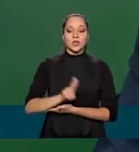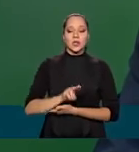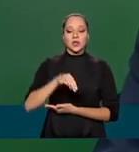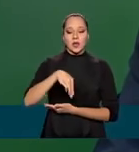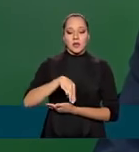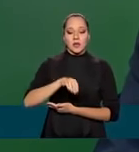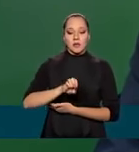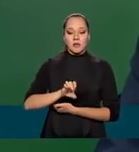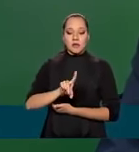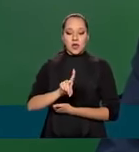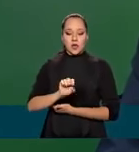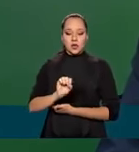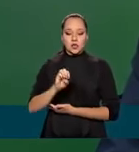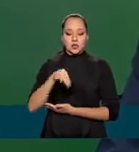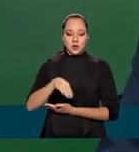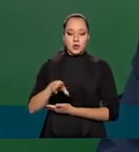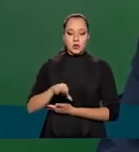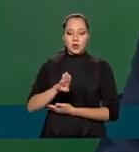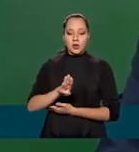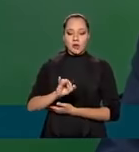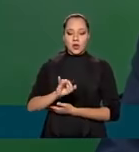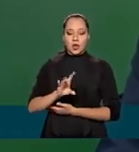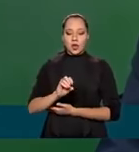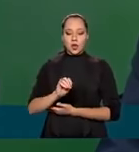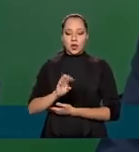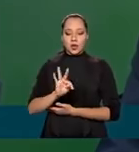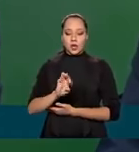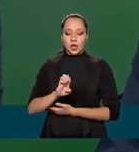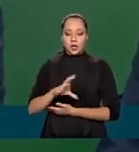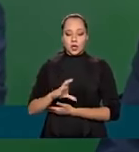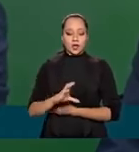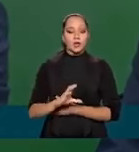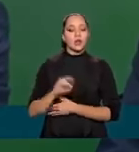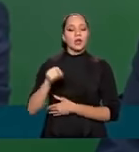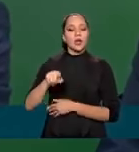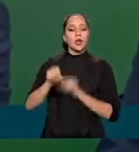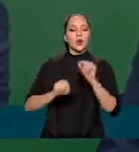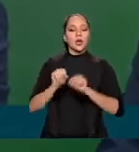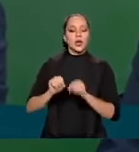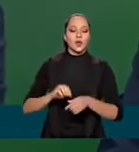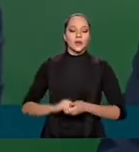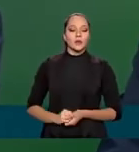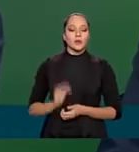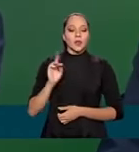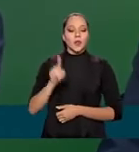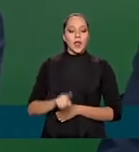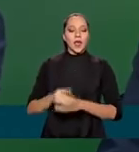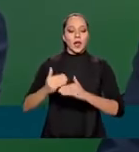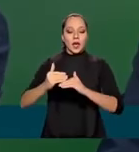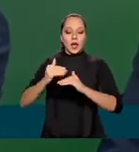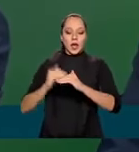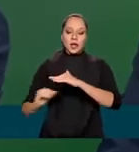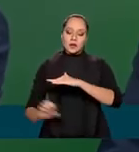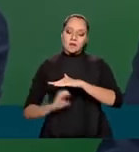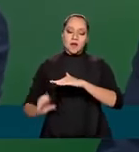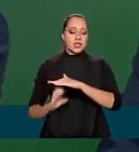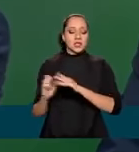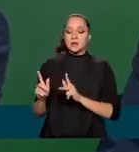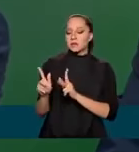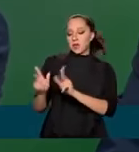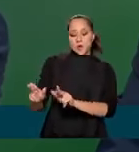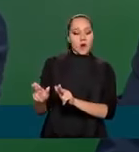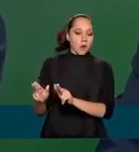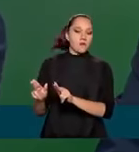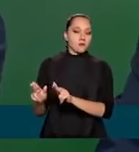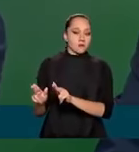Madison biotech A medison biotech Dada Mais é do que a subsidiária da